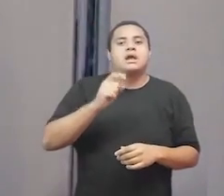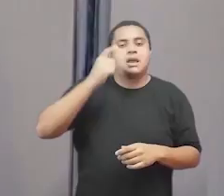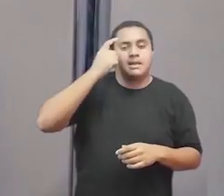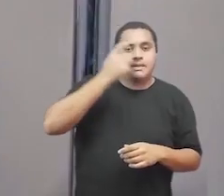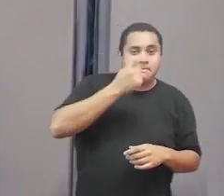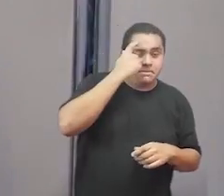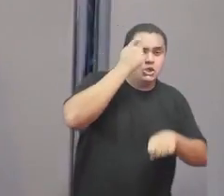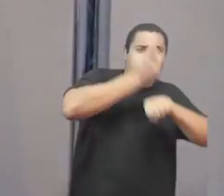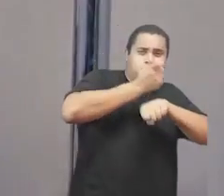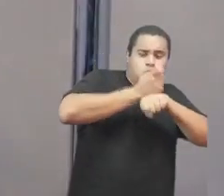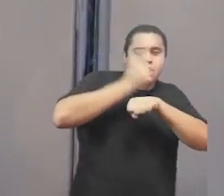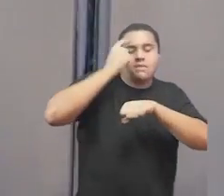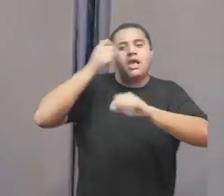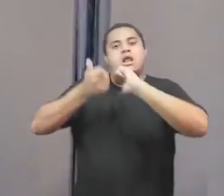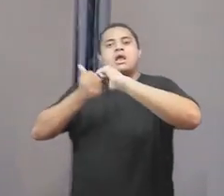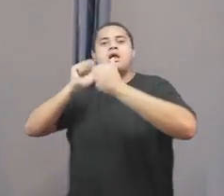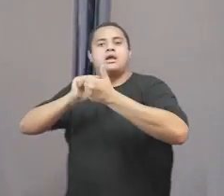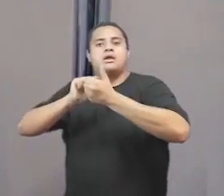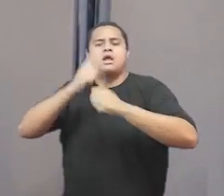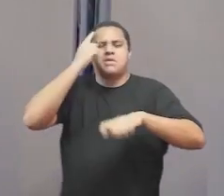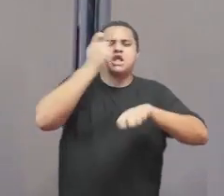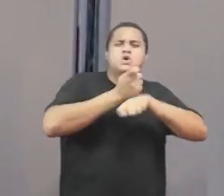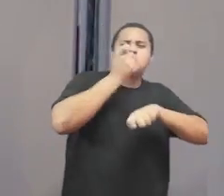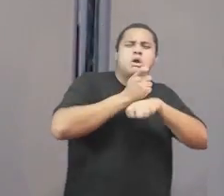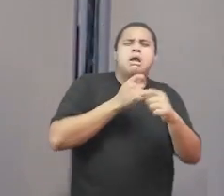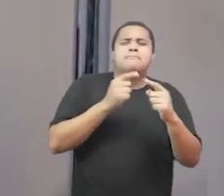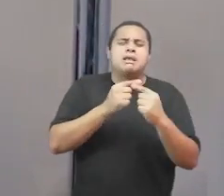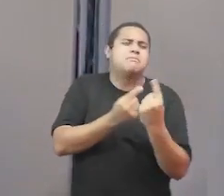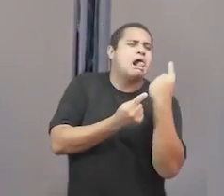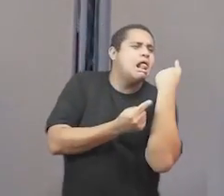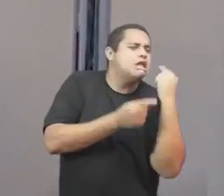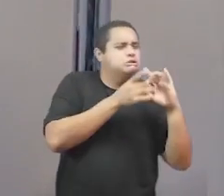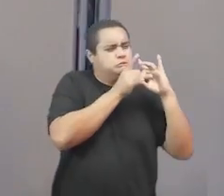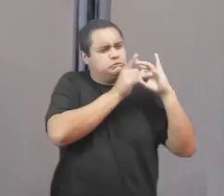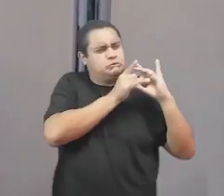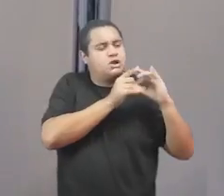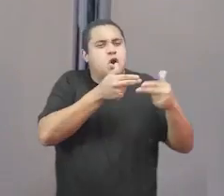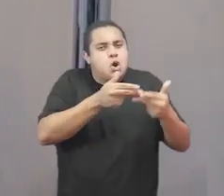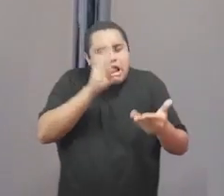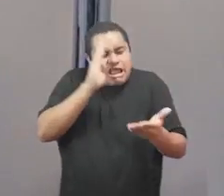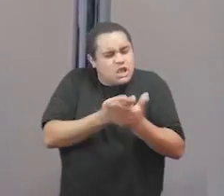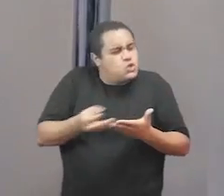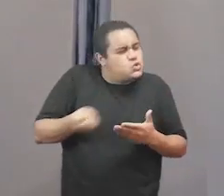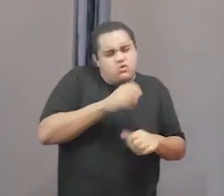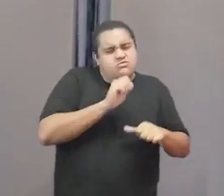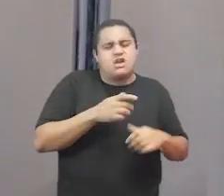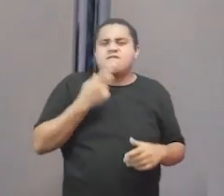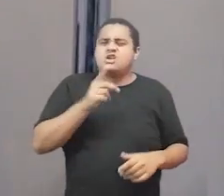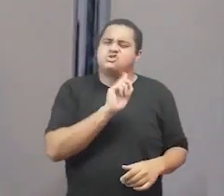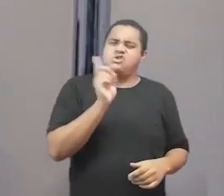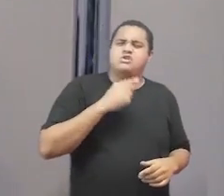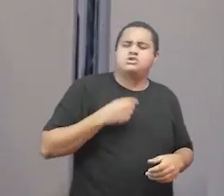rígida versus mente flexível. Mente rígida é aquela que é ancorada no passado, não quer mudar suas crenças, tem até orgulho de